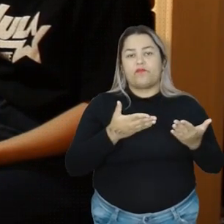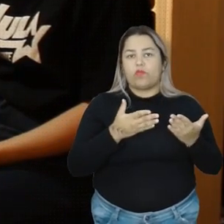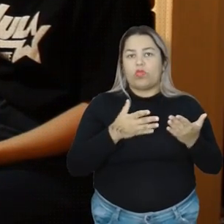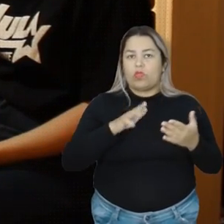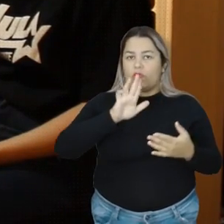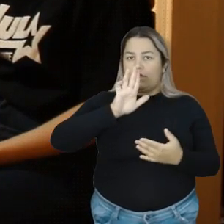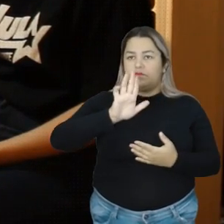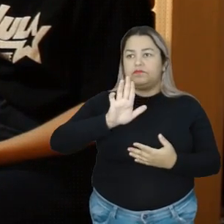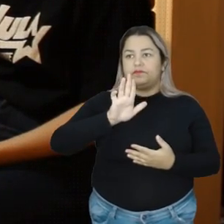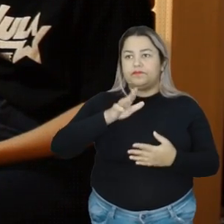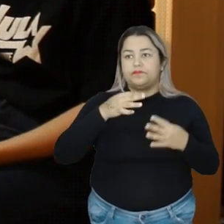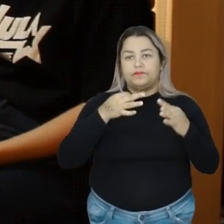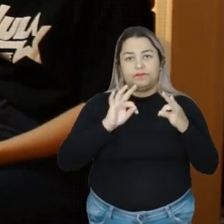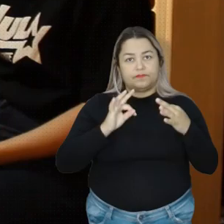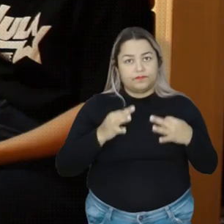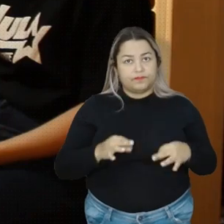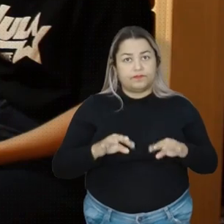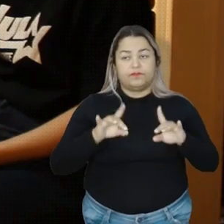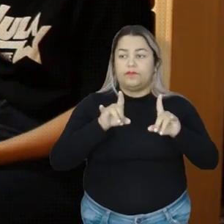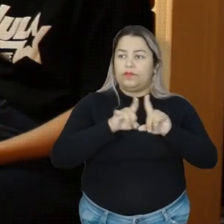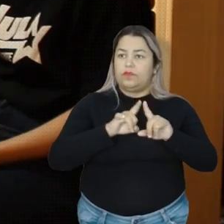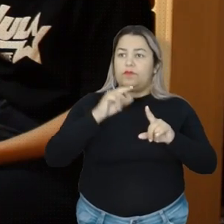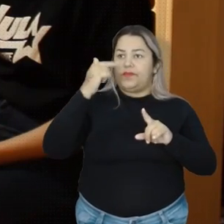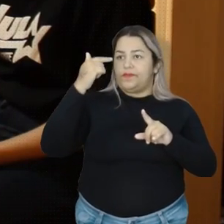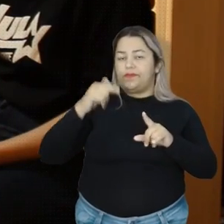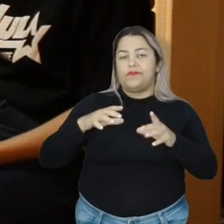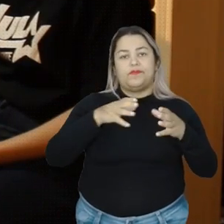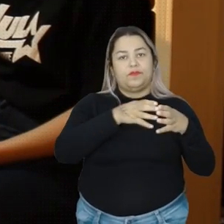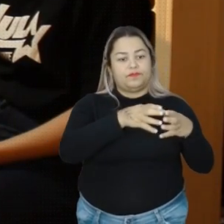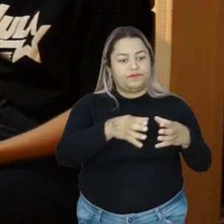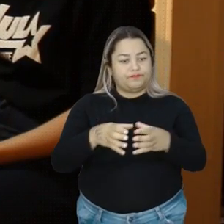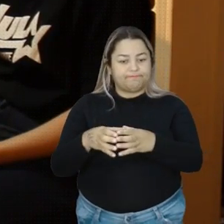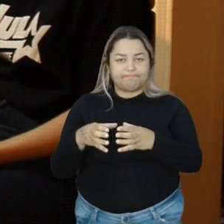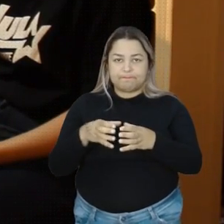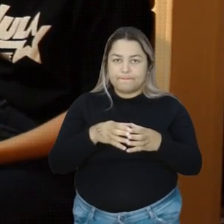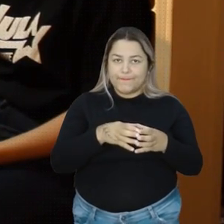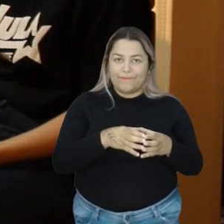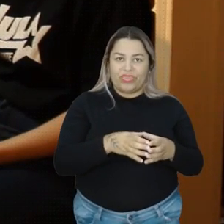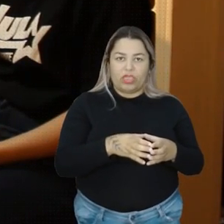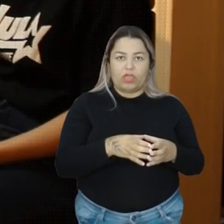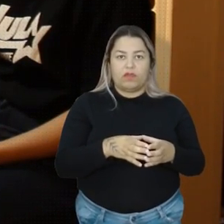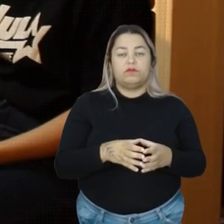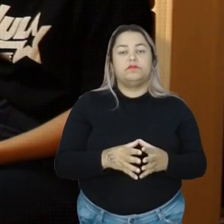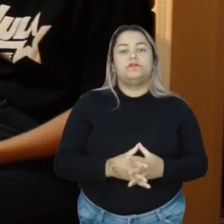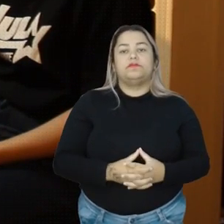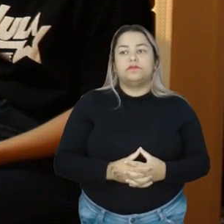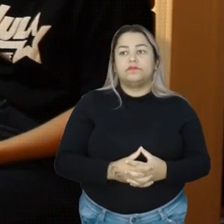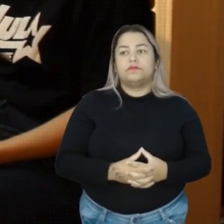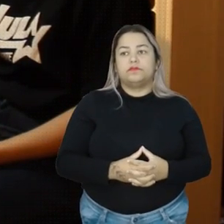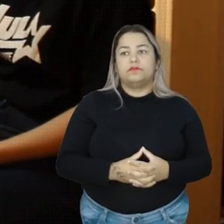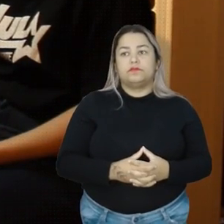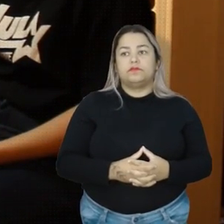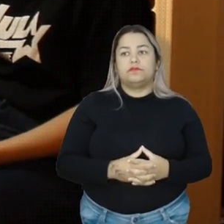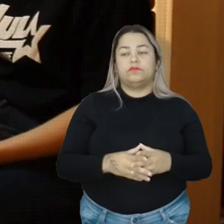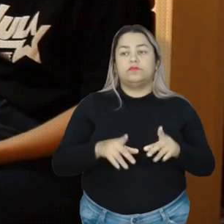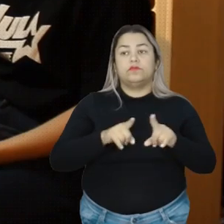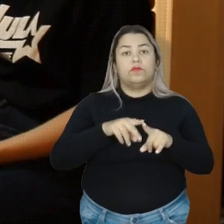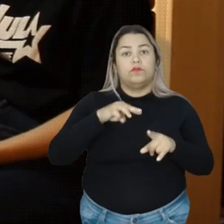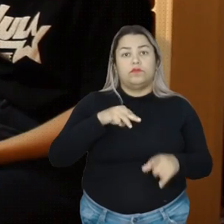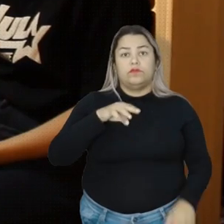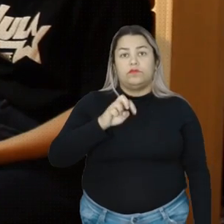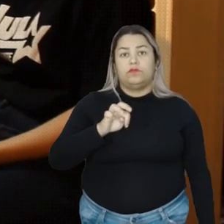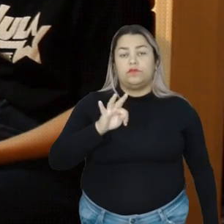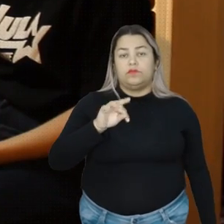intersindical, nós, os bancários, outras categorias, né? Eu lembro de eletricitários,